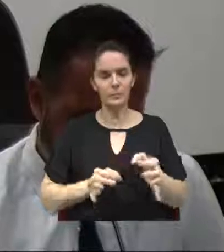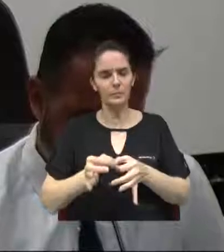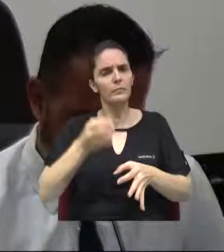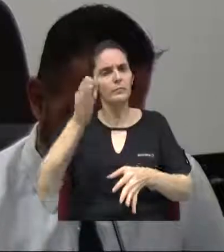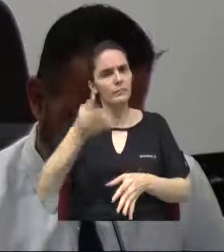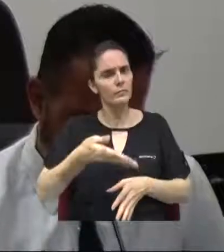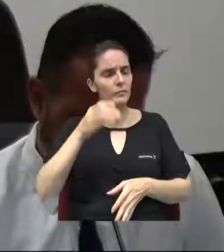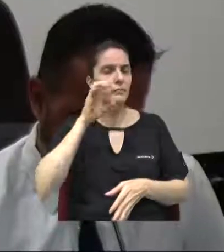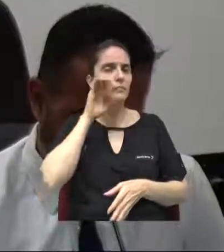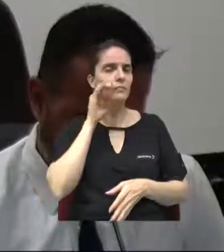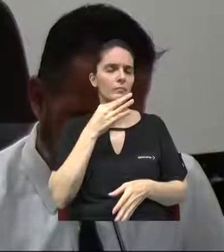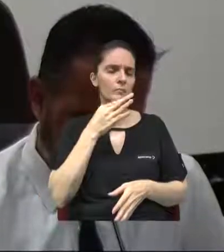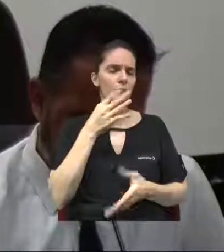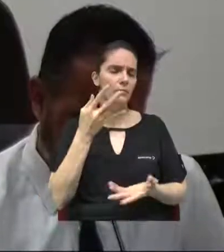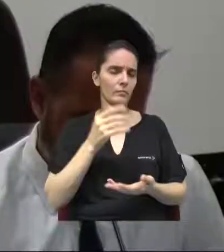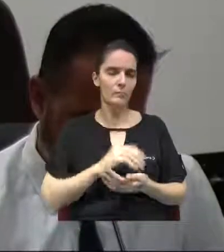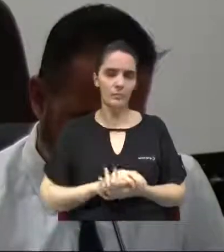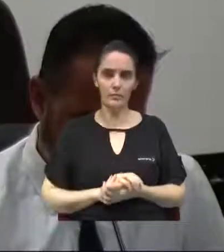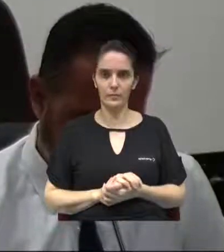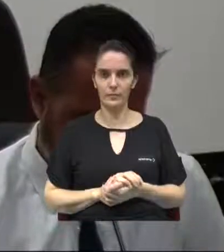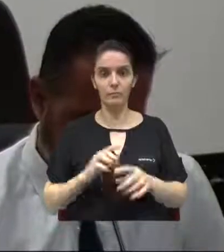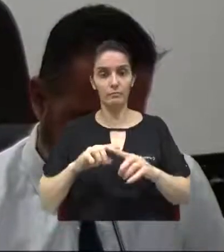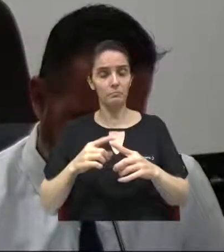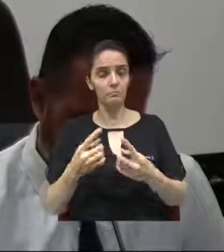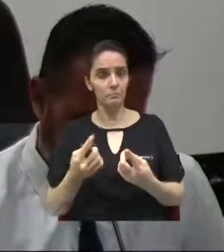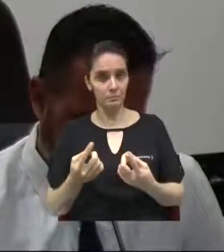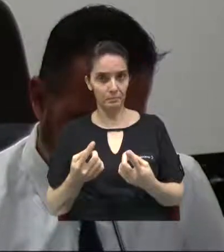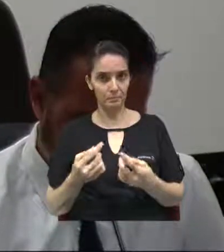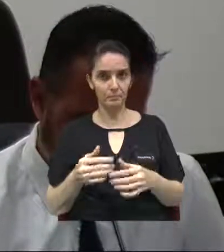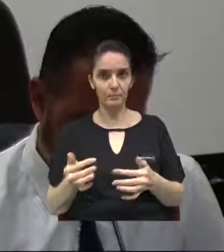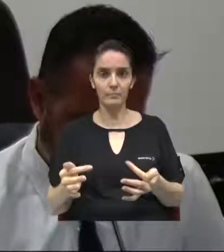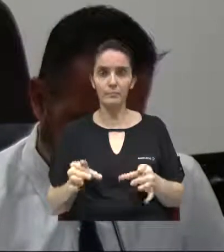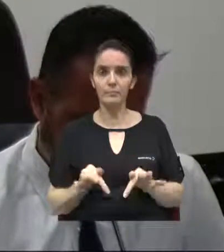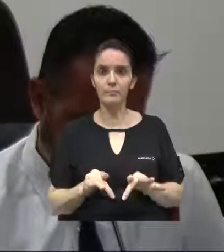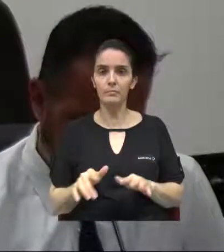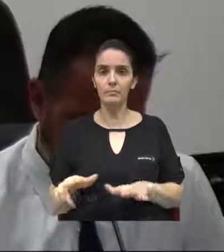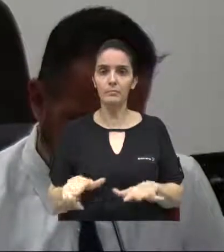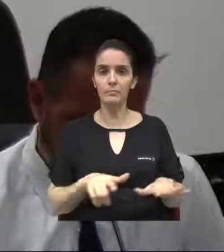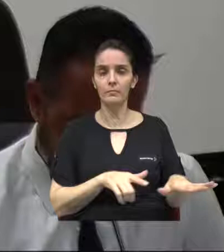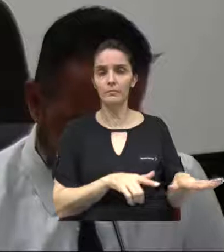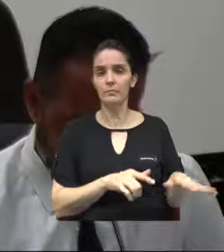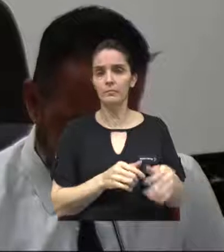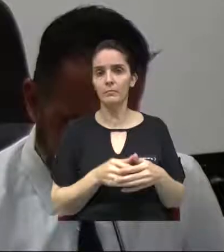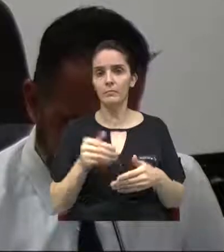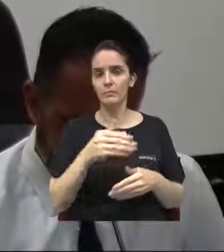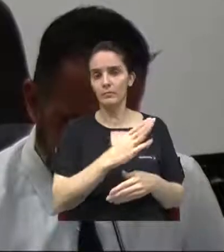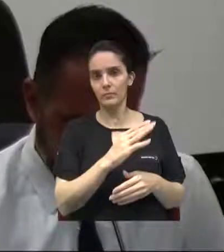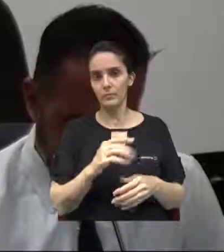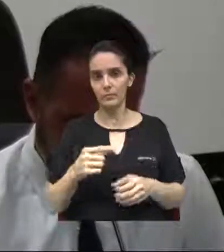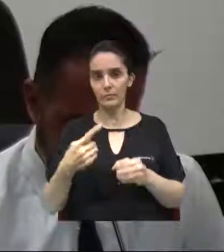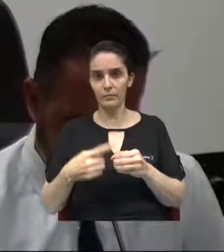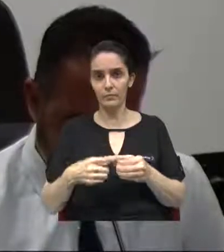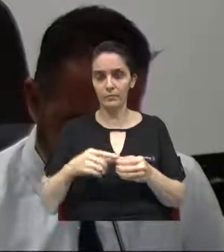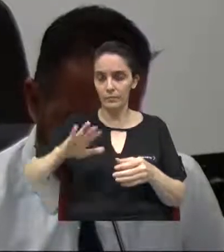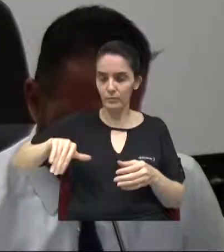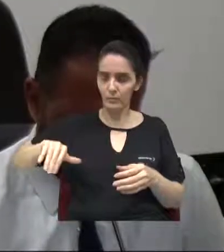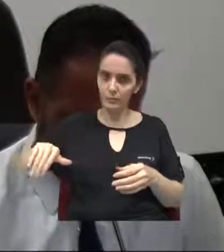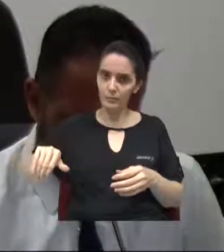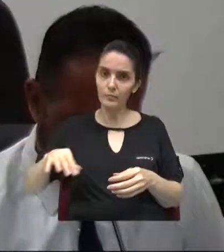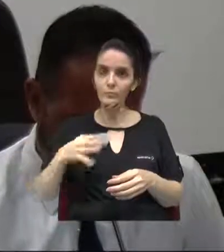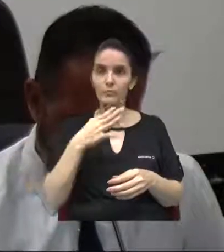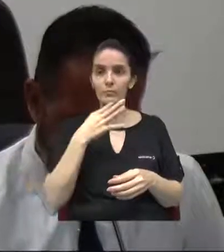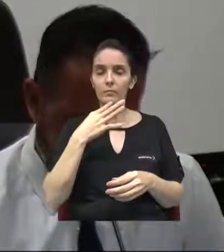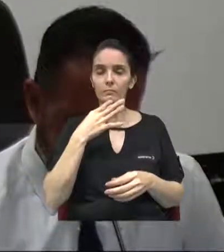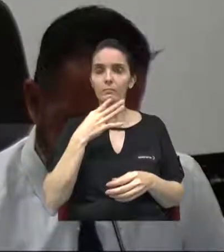acompanho há algum tempo. Por acaso, eu estive em Santos esse final de semana. E comecei a levantar, em todos os lugares que eu vou, gosto de ver a história da